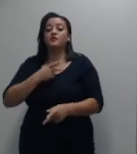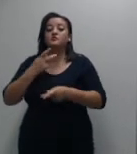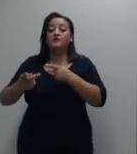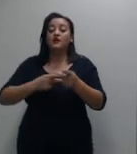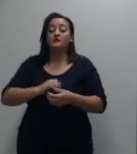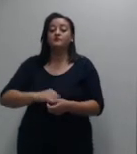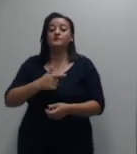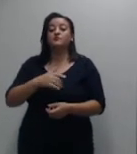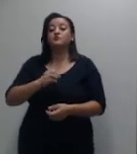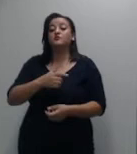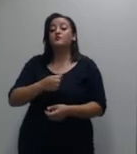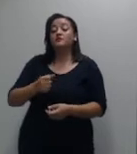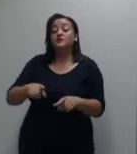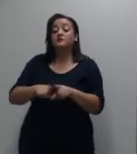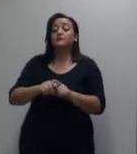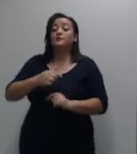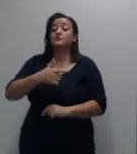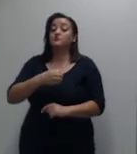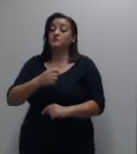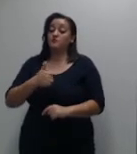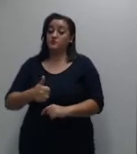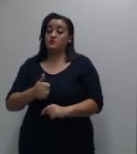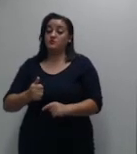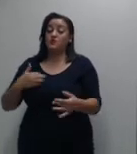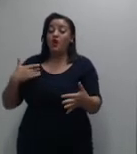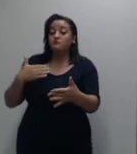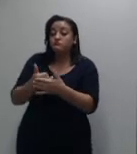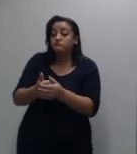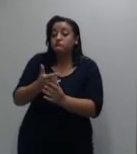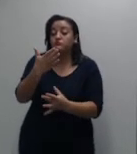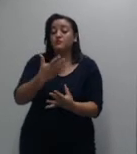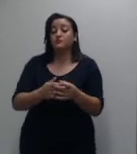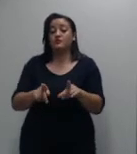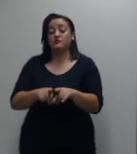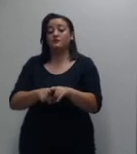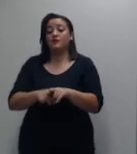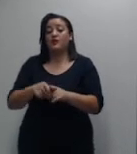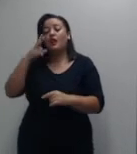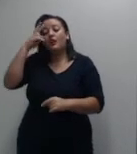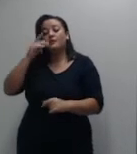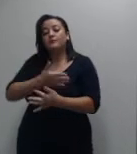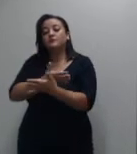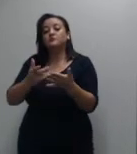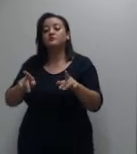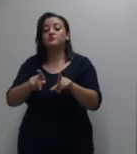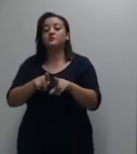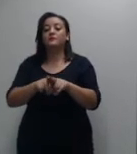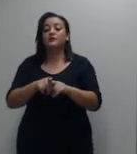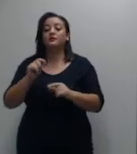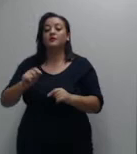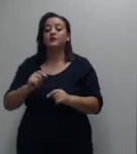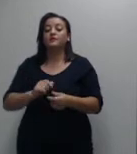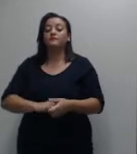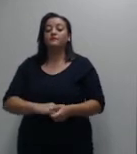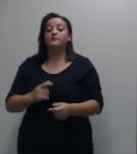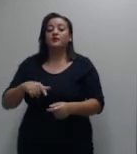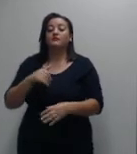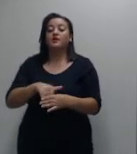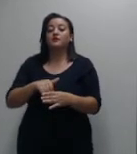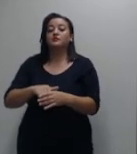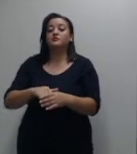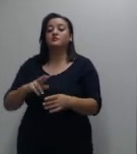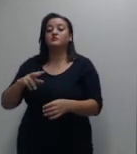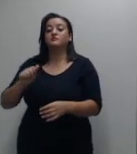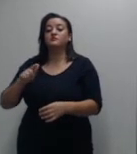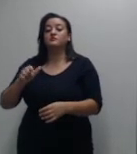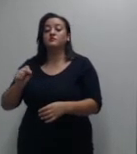2020/2021 durante o curso desse processo Lembrando que a vossa excelência as vagas que estão discutindo por aqui são